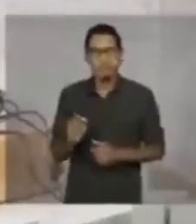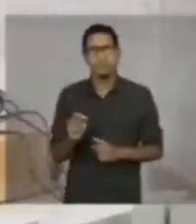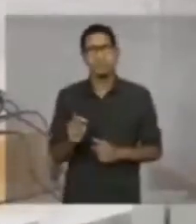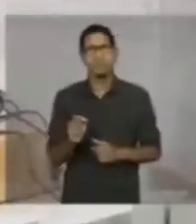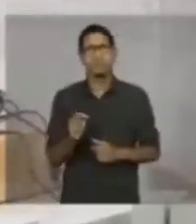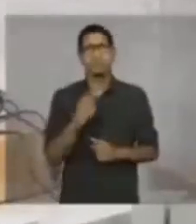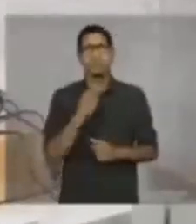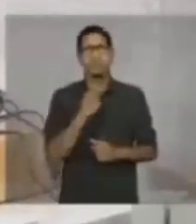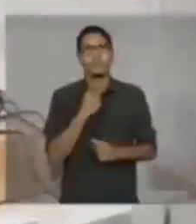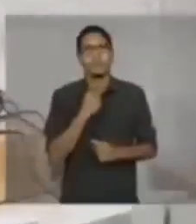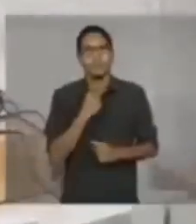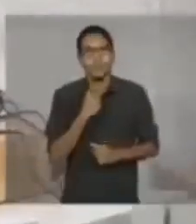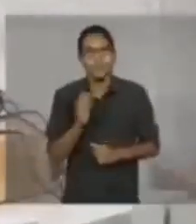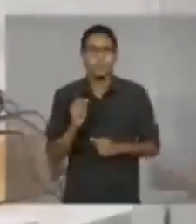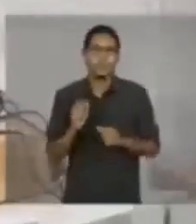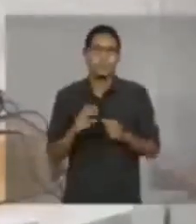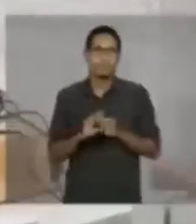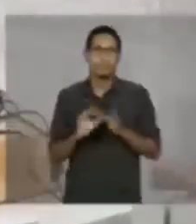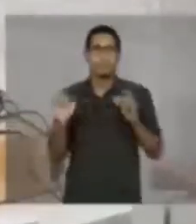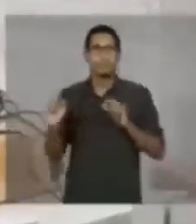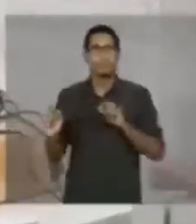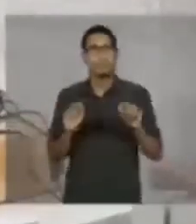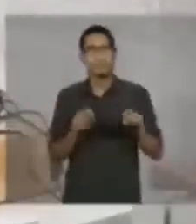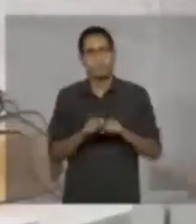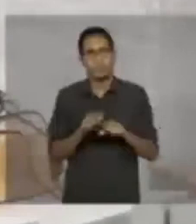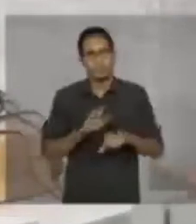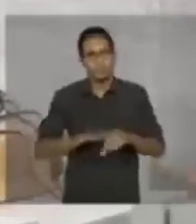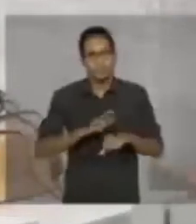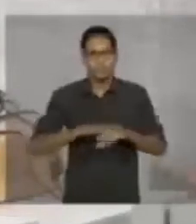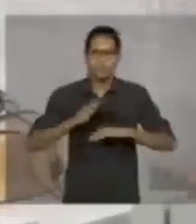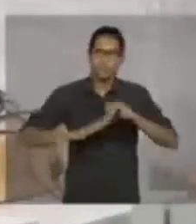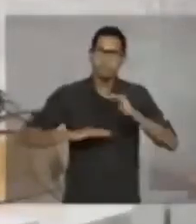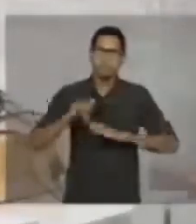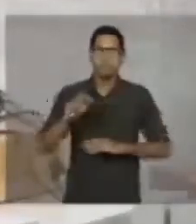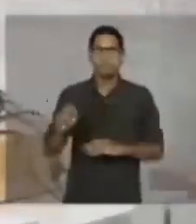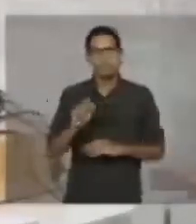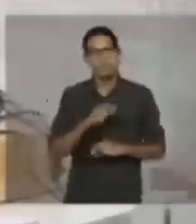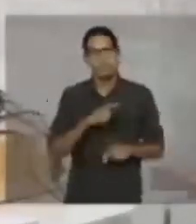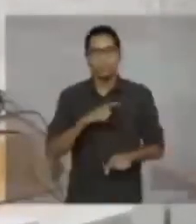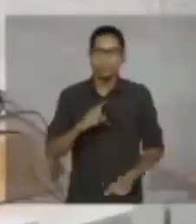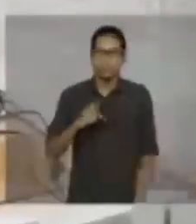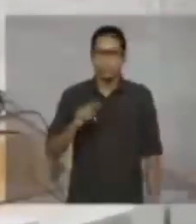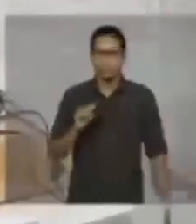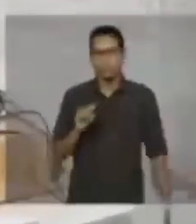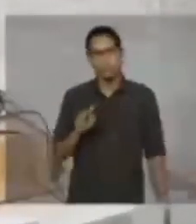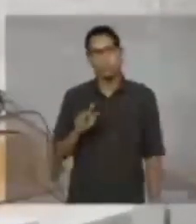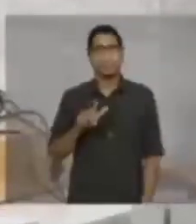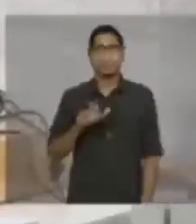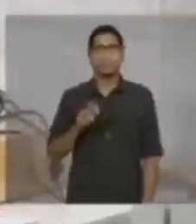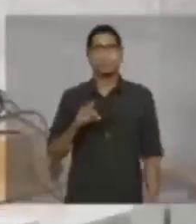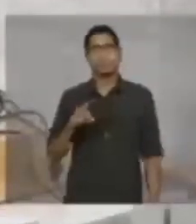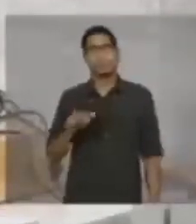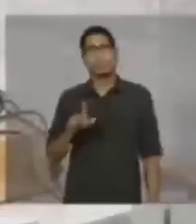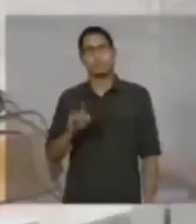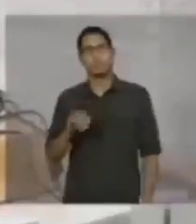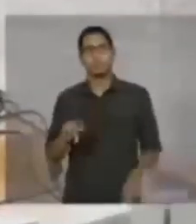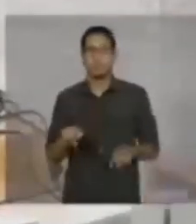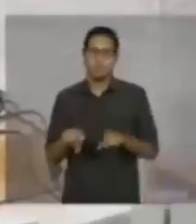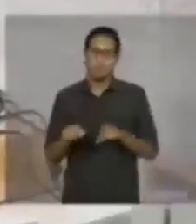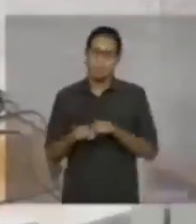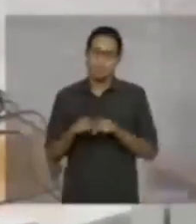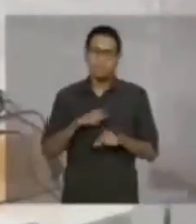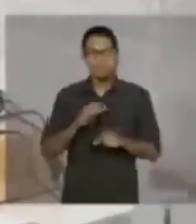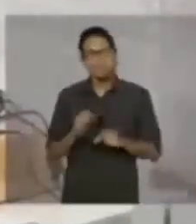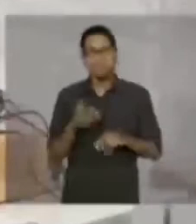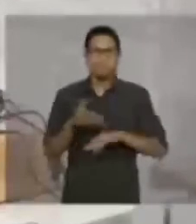pode permitir que não sejam colocadas em prática, como é o caso do PIU, o PIU Leopoldina, por exemplo, o Projeto de Intervenção